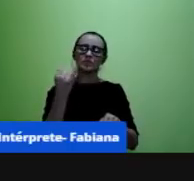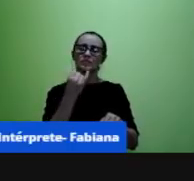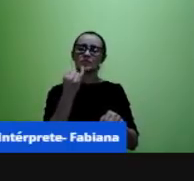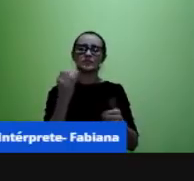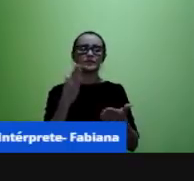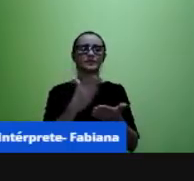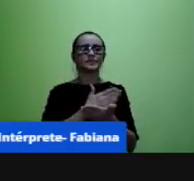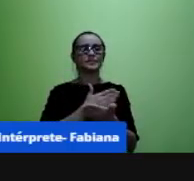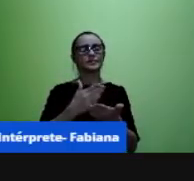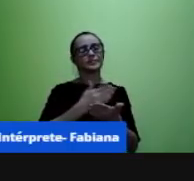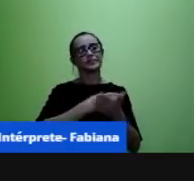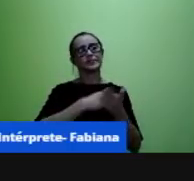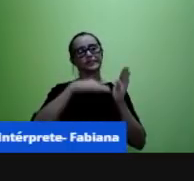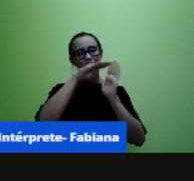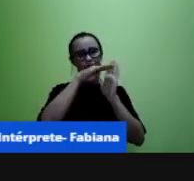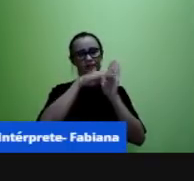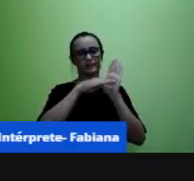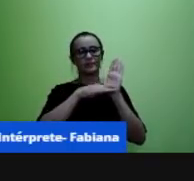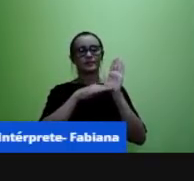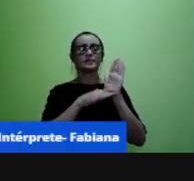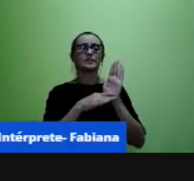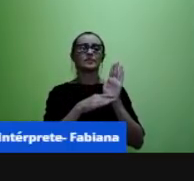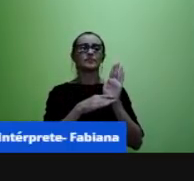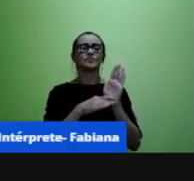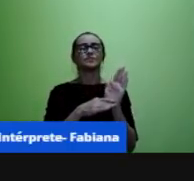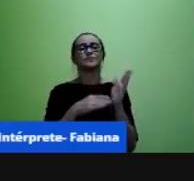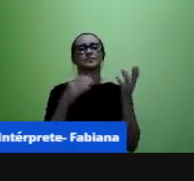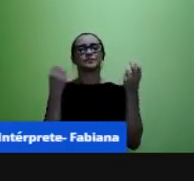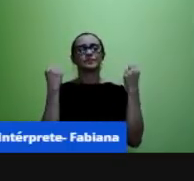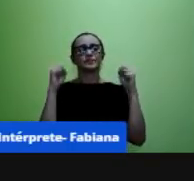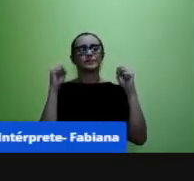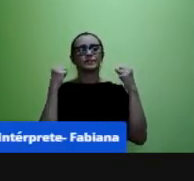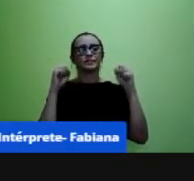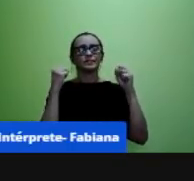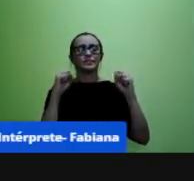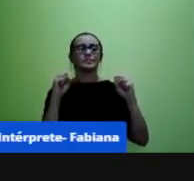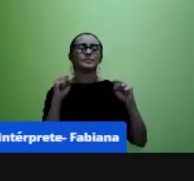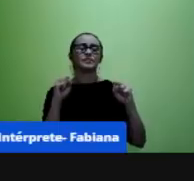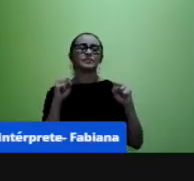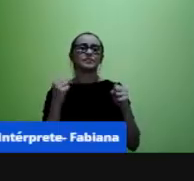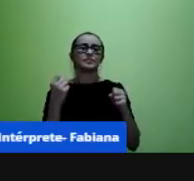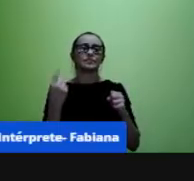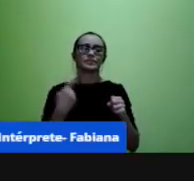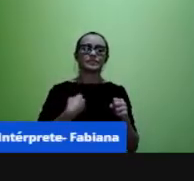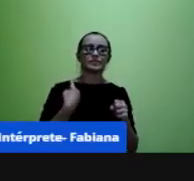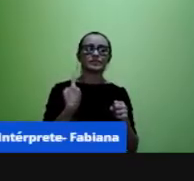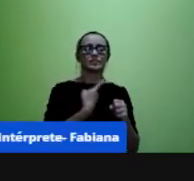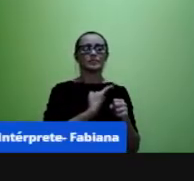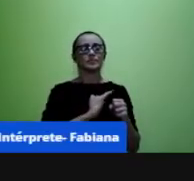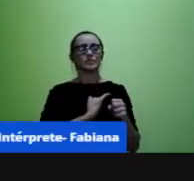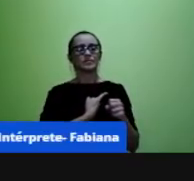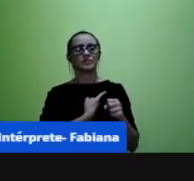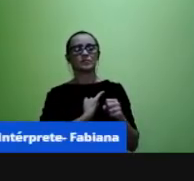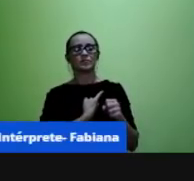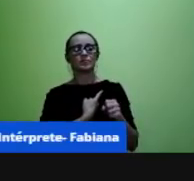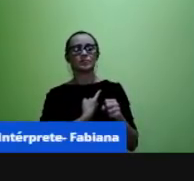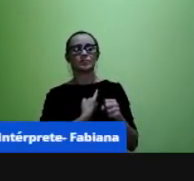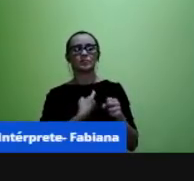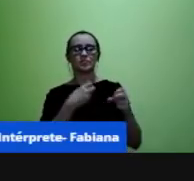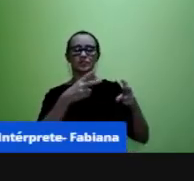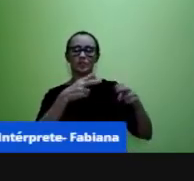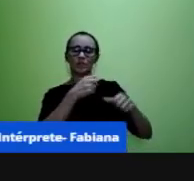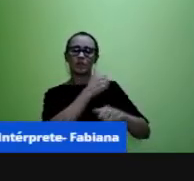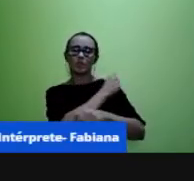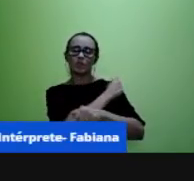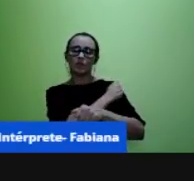também. E na educação física, como nós estamos tratando de um aluno integral, né, levando em